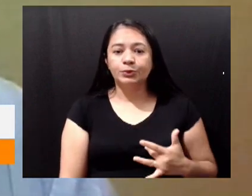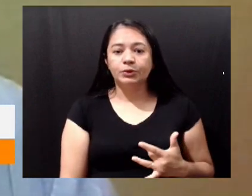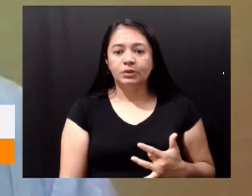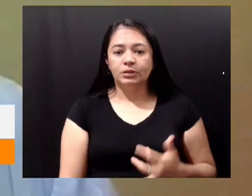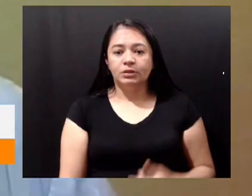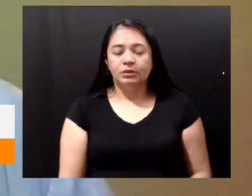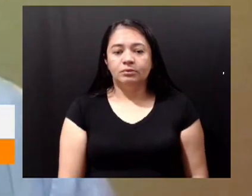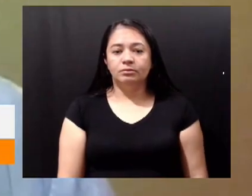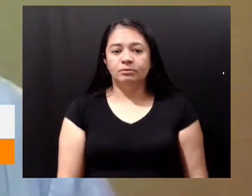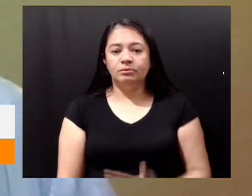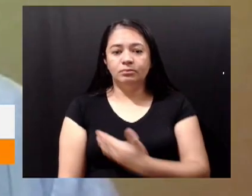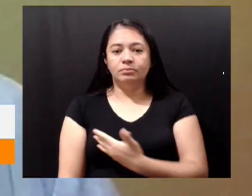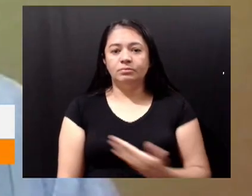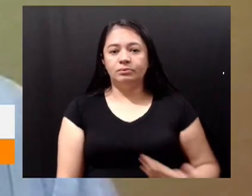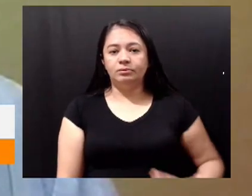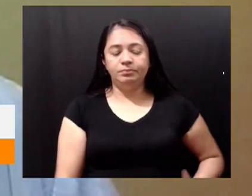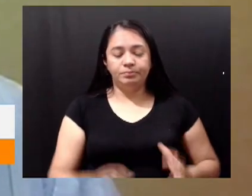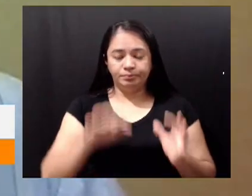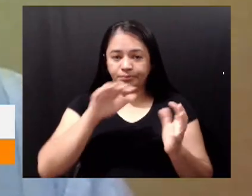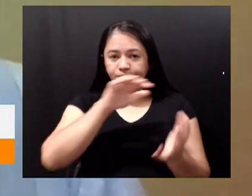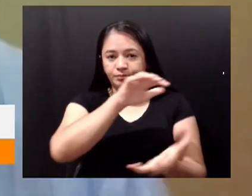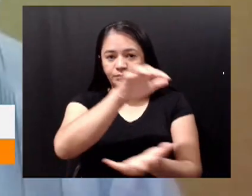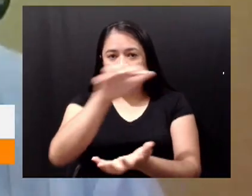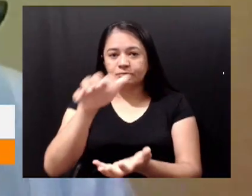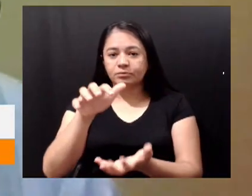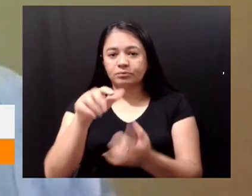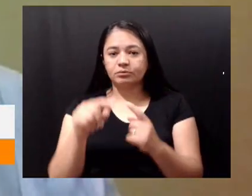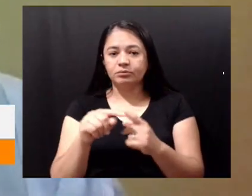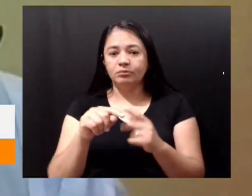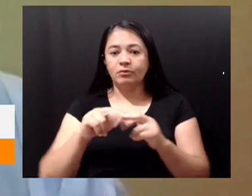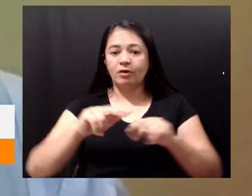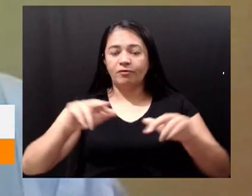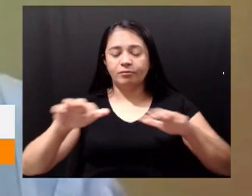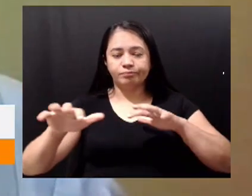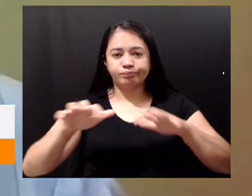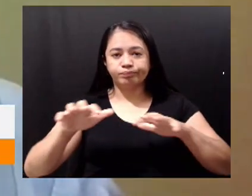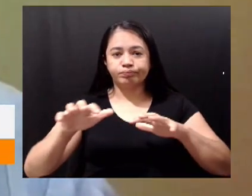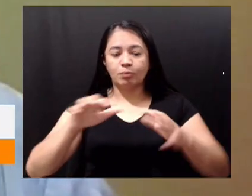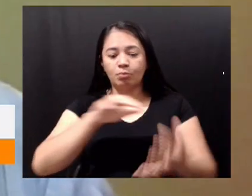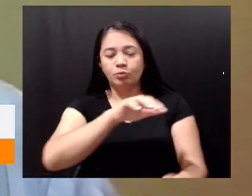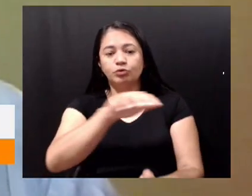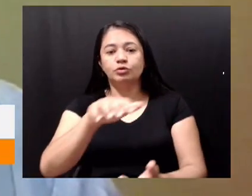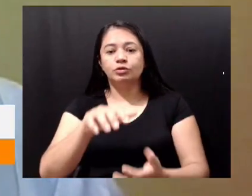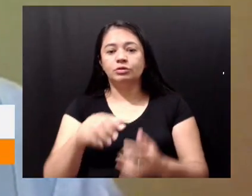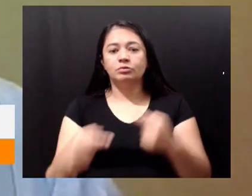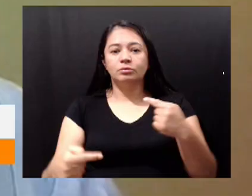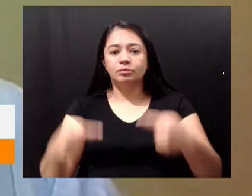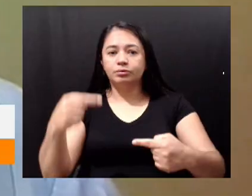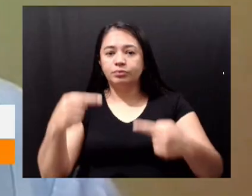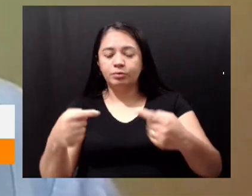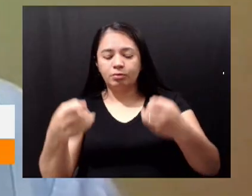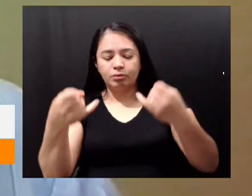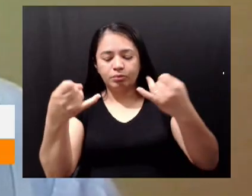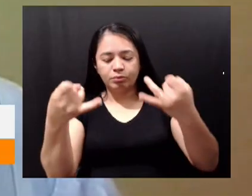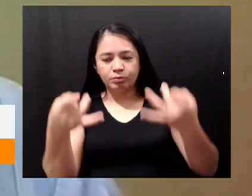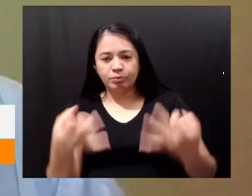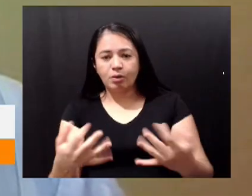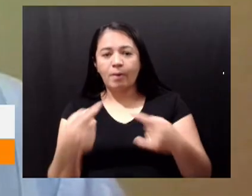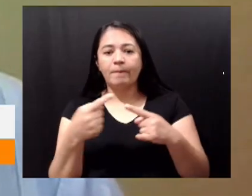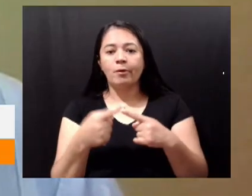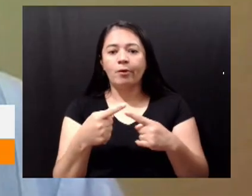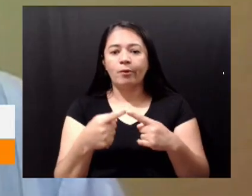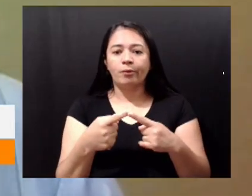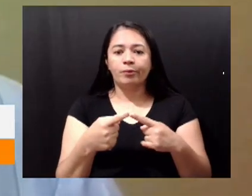pública mundial, né? Uhum. Há vários movimentos internacionais discutindo, porque